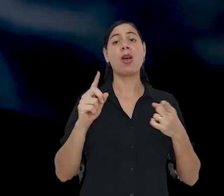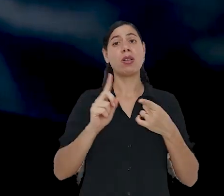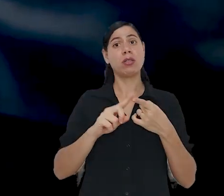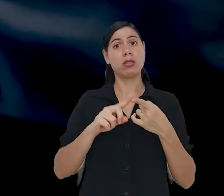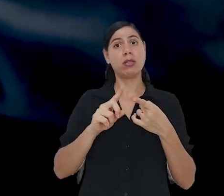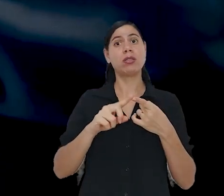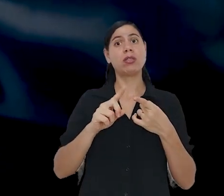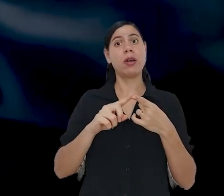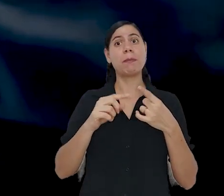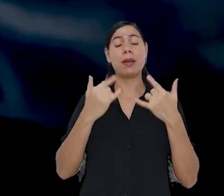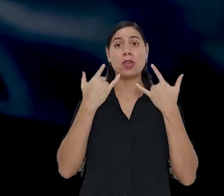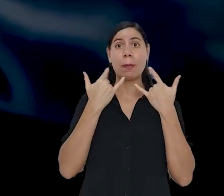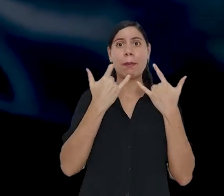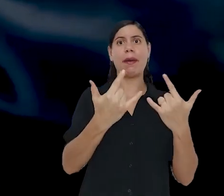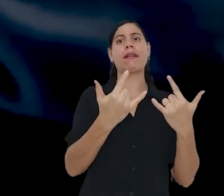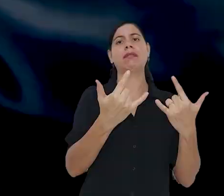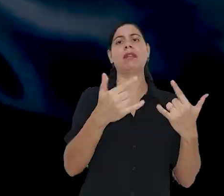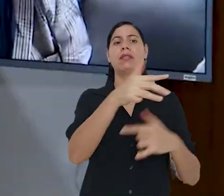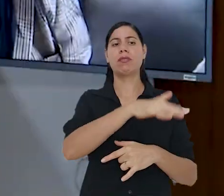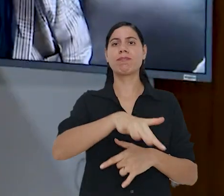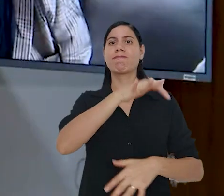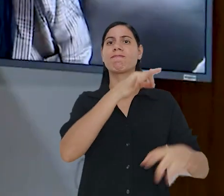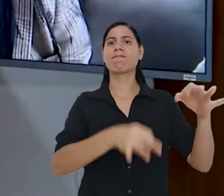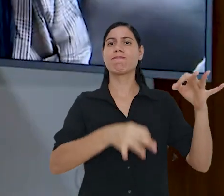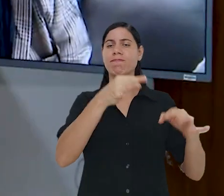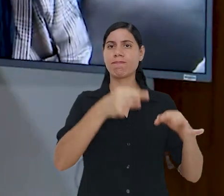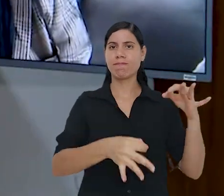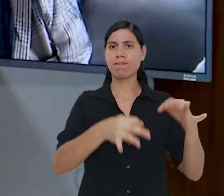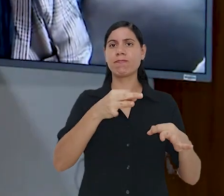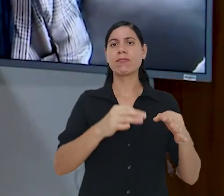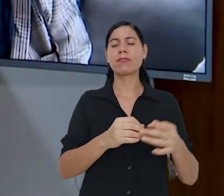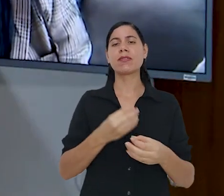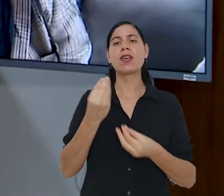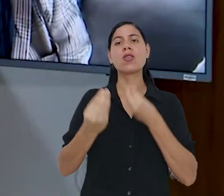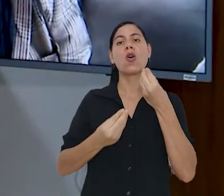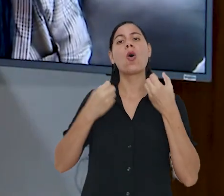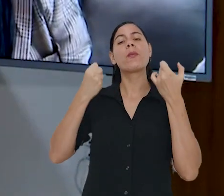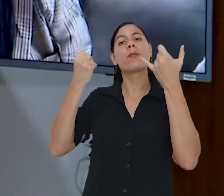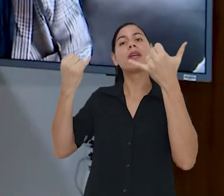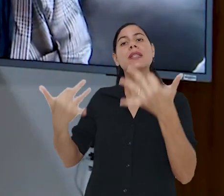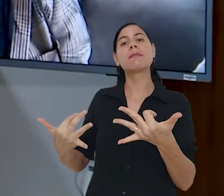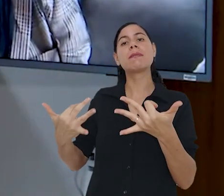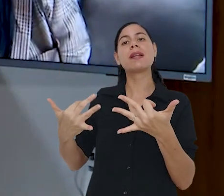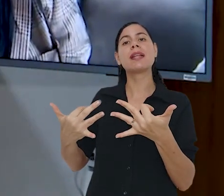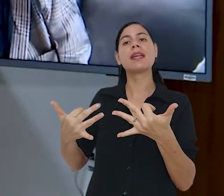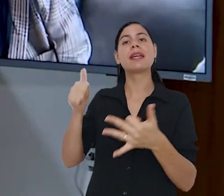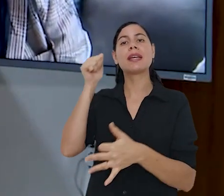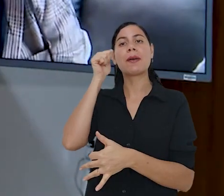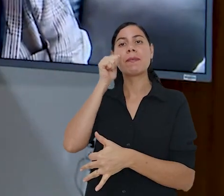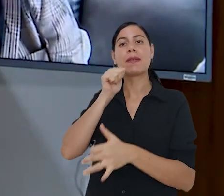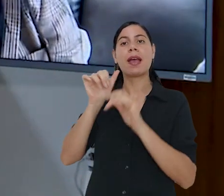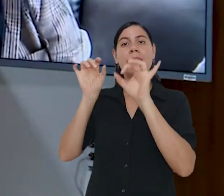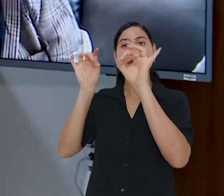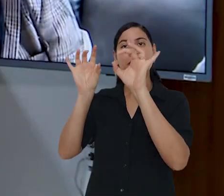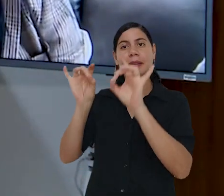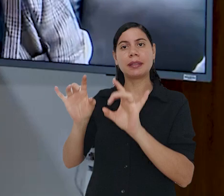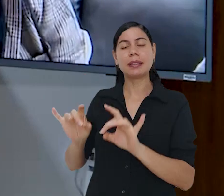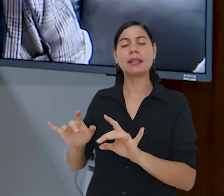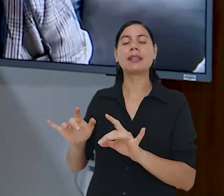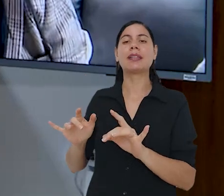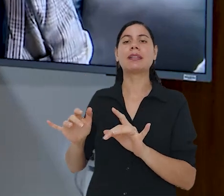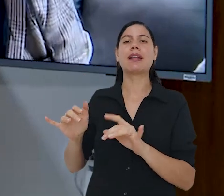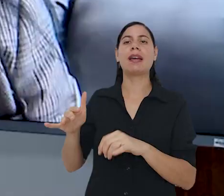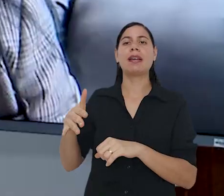a competência deste segmento da Justiça, conforme exemplifica a especialista em cibersegurança